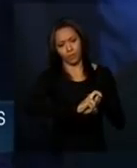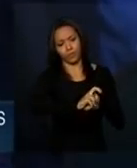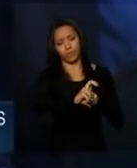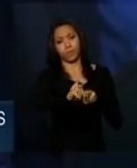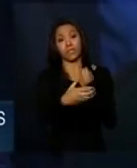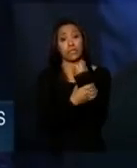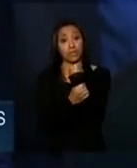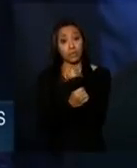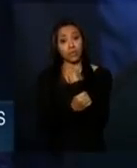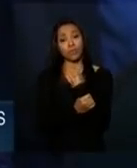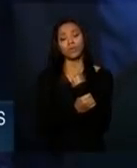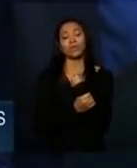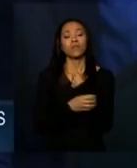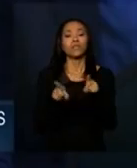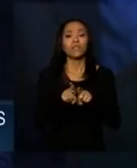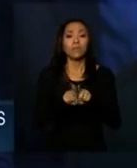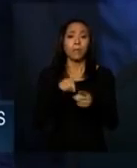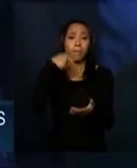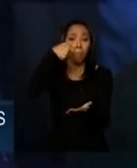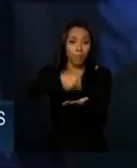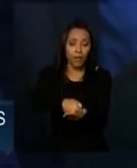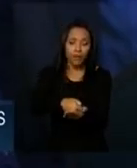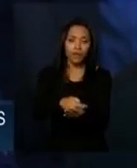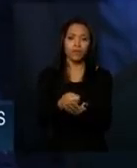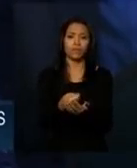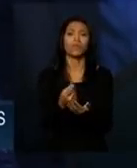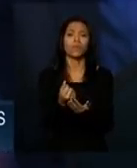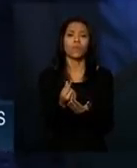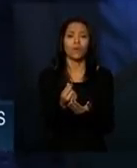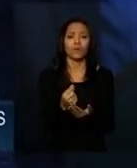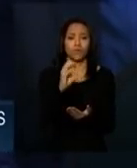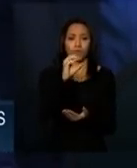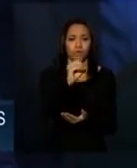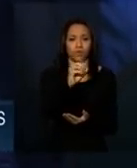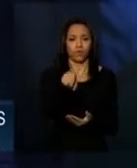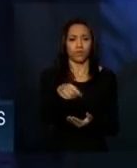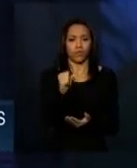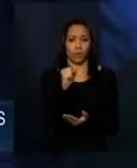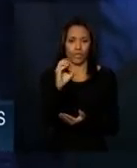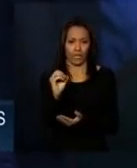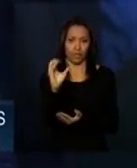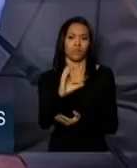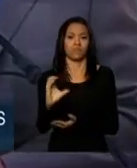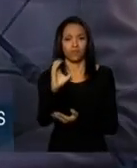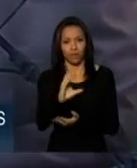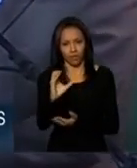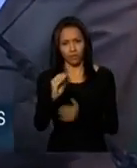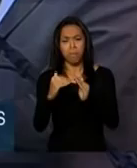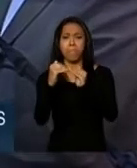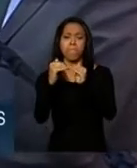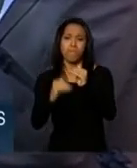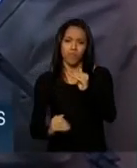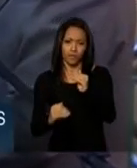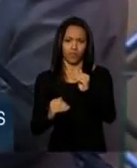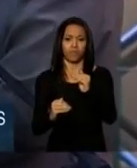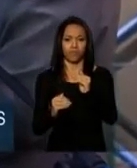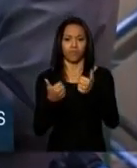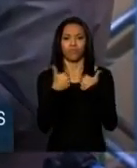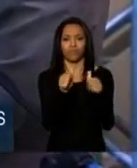seguros e pagando uma passagem de apenas 80 centavos, um terço do que se paga para a passagem de